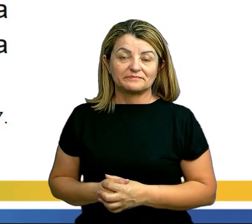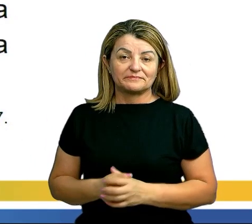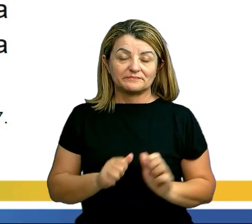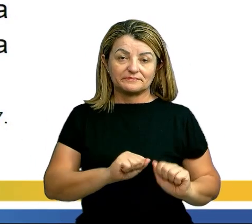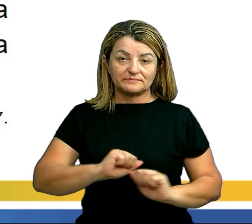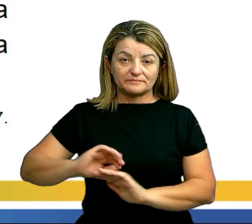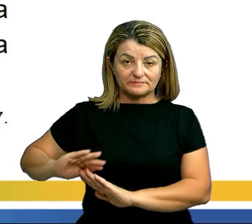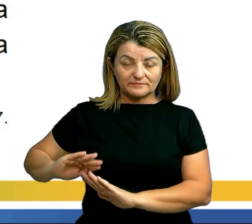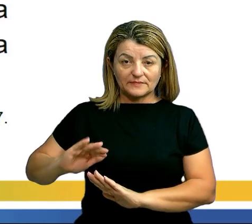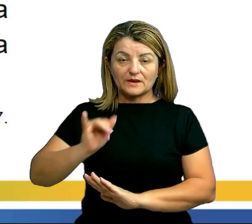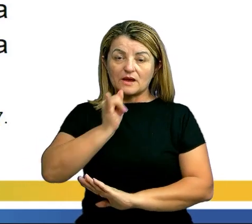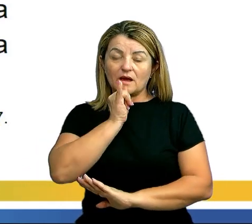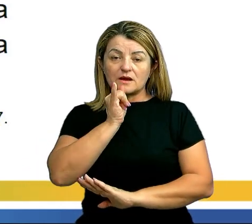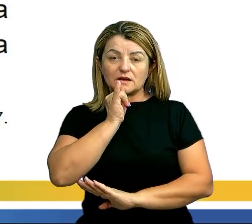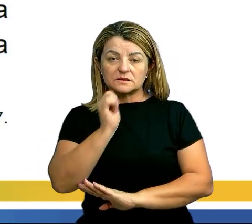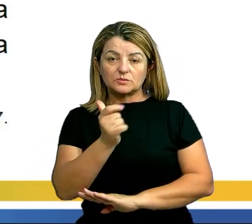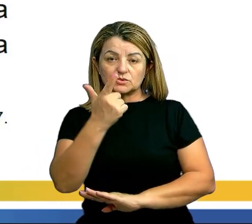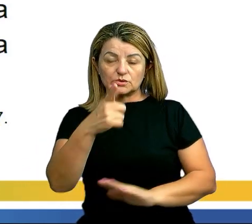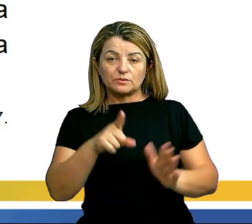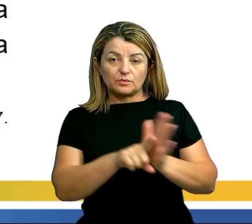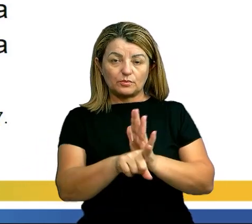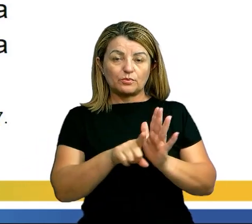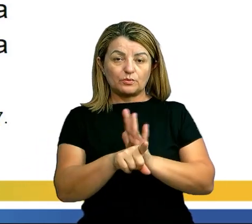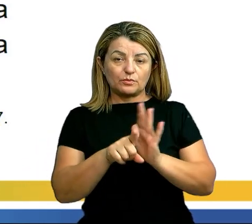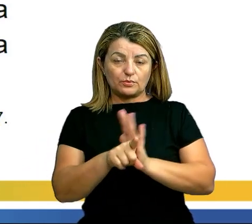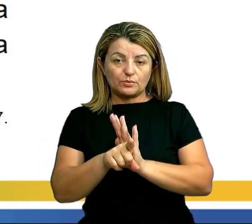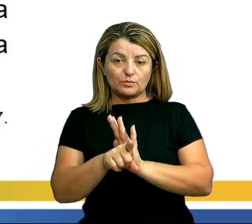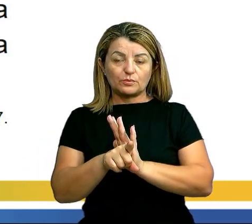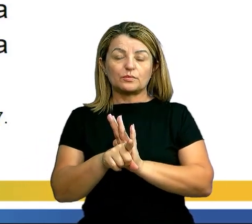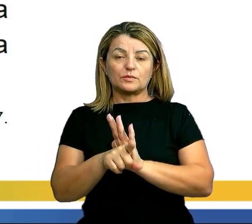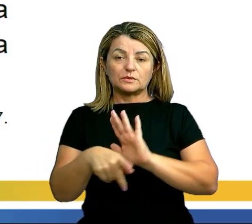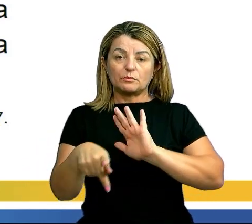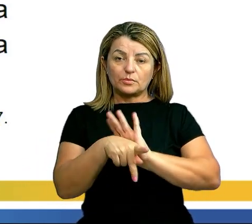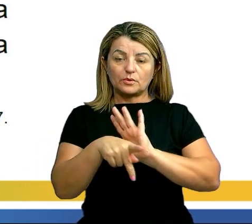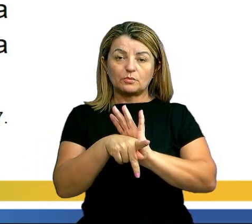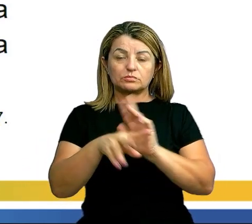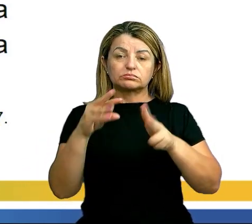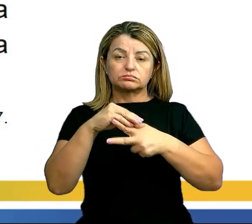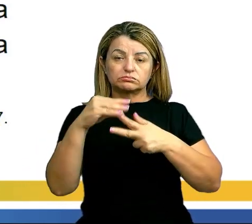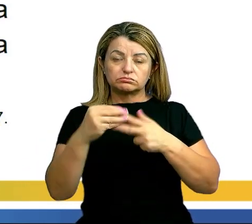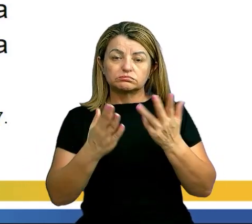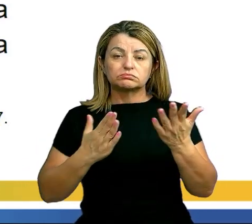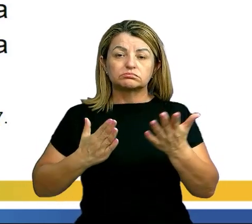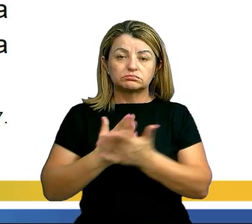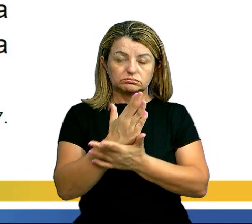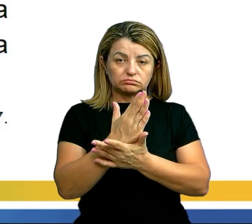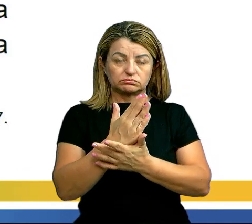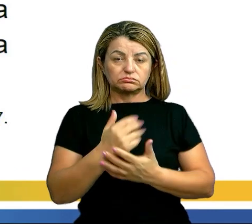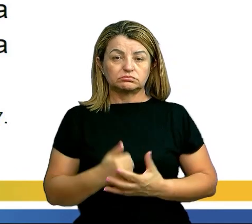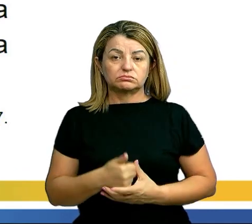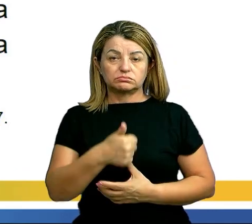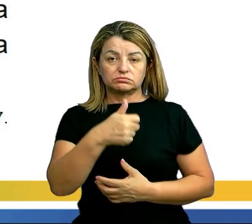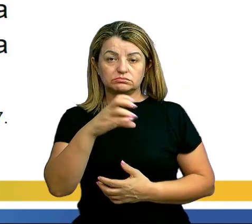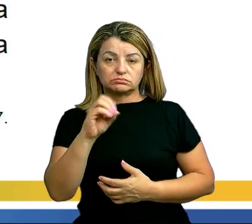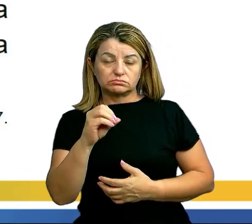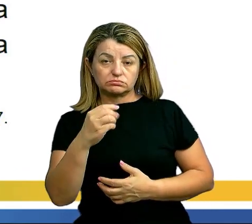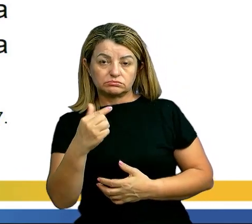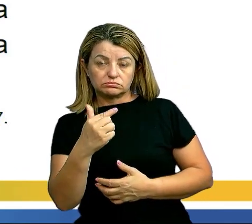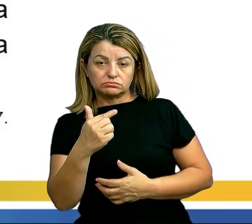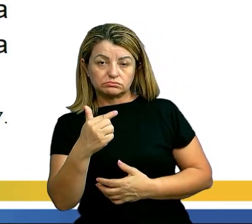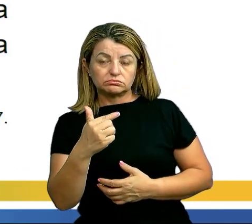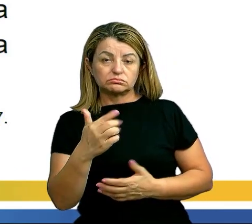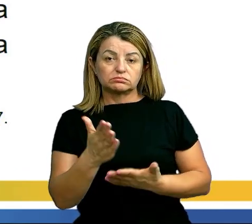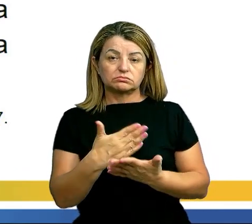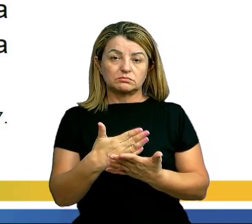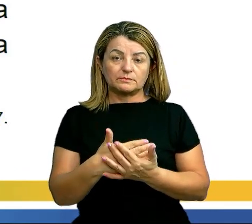Passamos agora a um outro exemplo de uma outra questão, ainda no nosso livro da Aprova Enem, página 102. Na questão